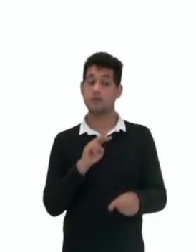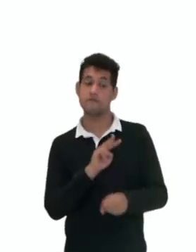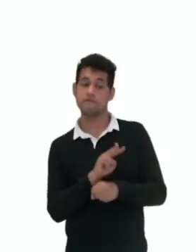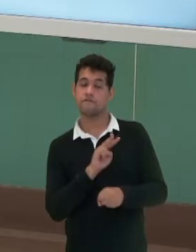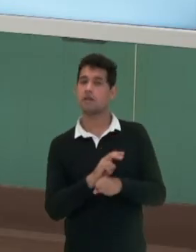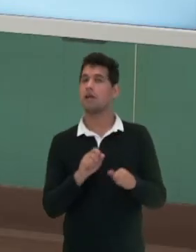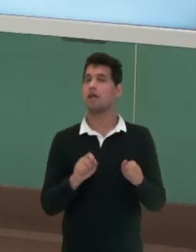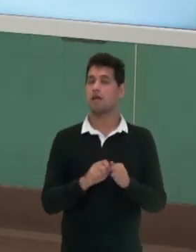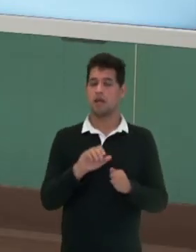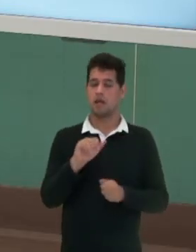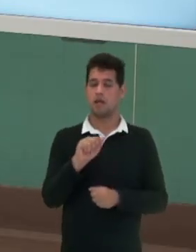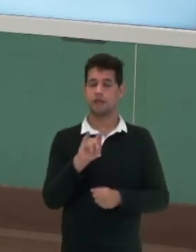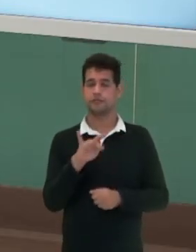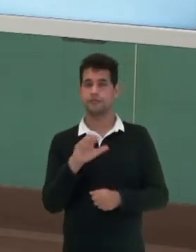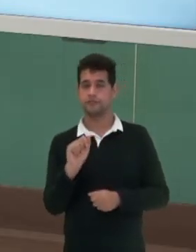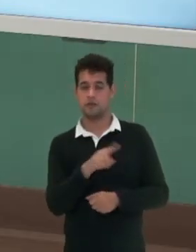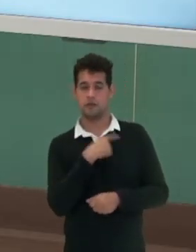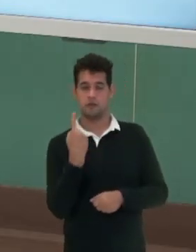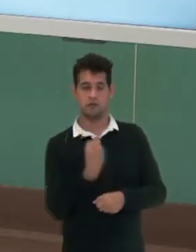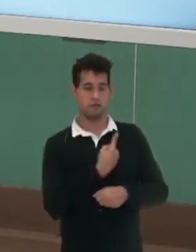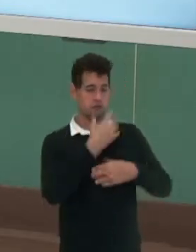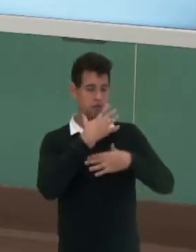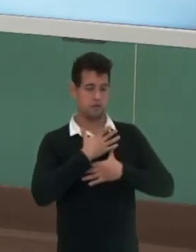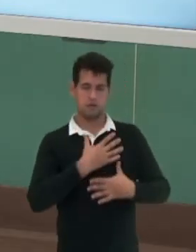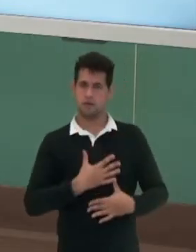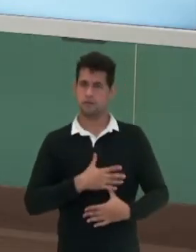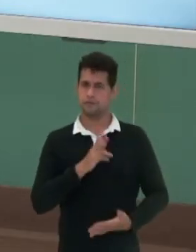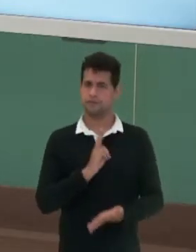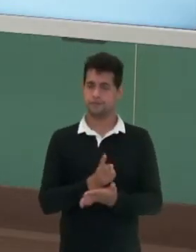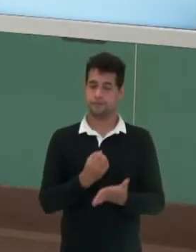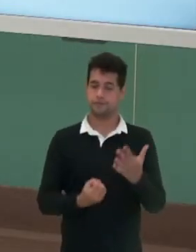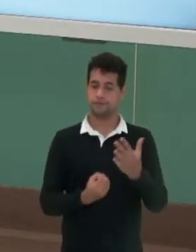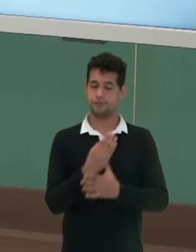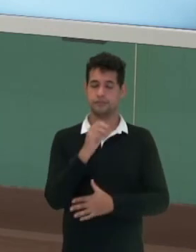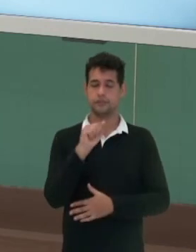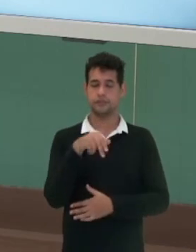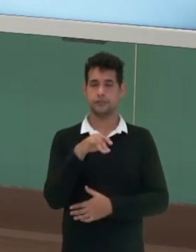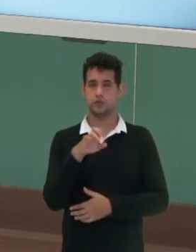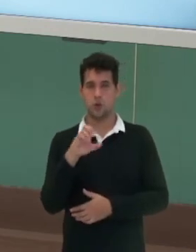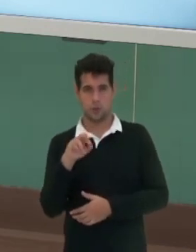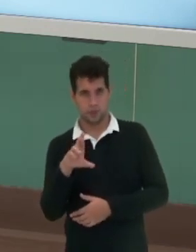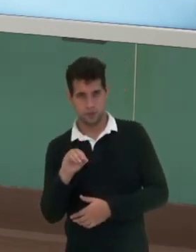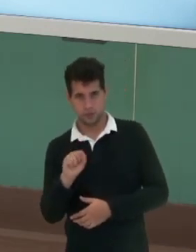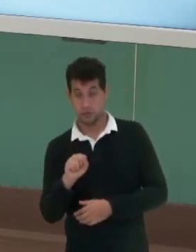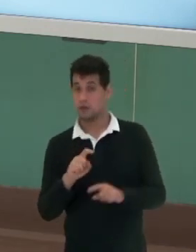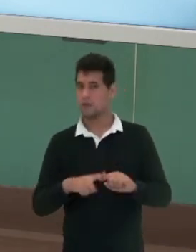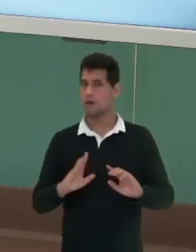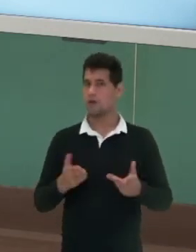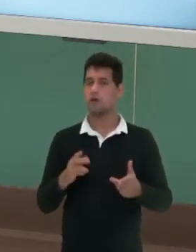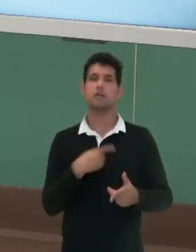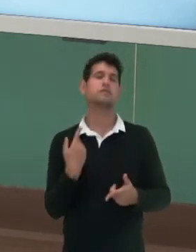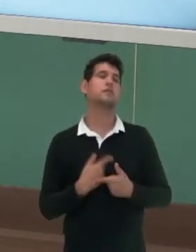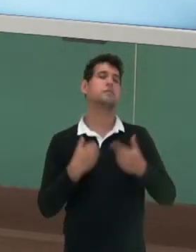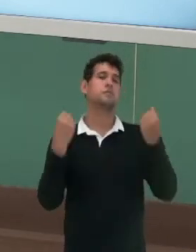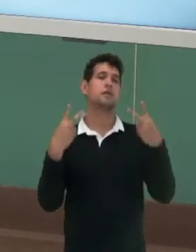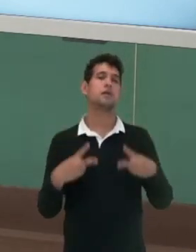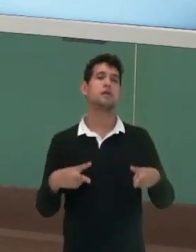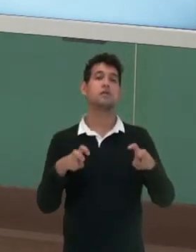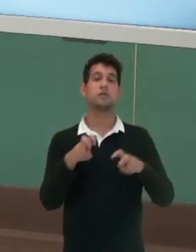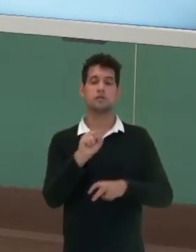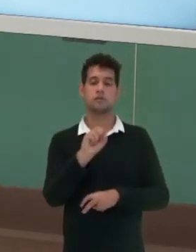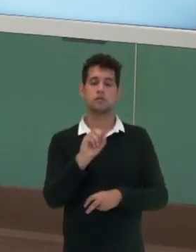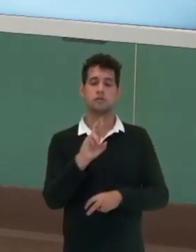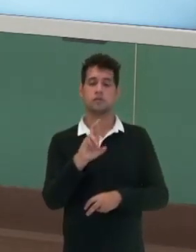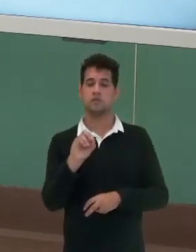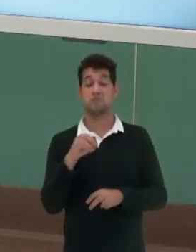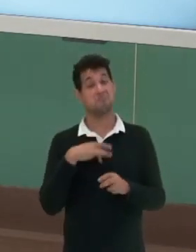forma ativa. O nosso corpo ativamente produz os anticorpos. Agora, nós vamos falar sobre soro.